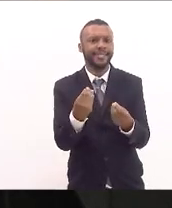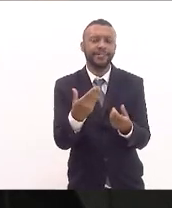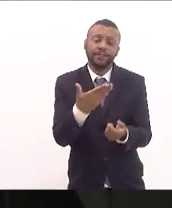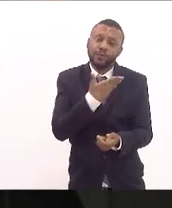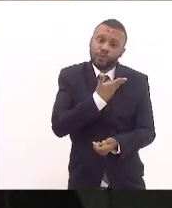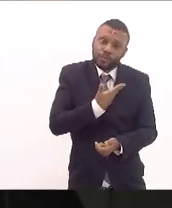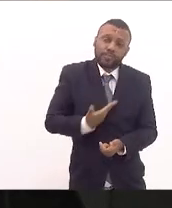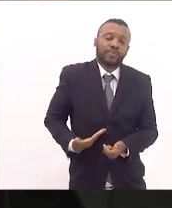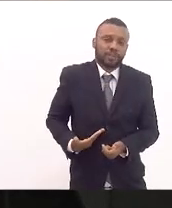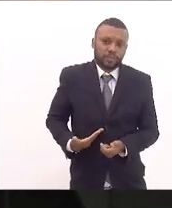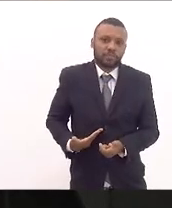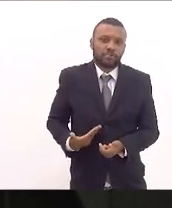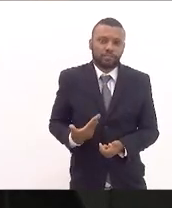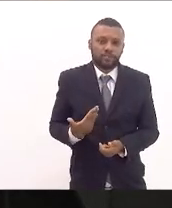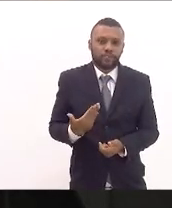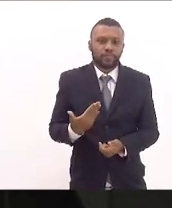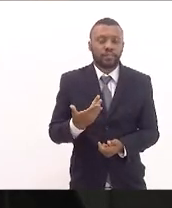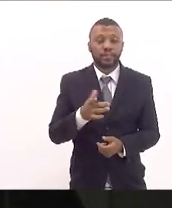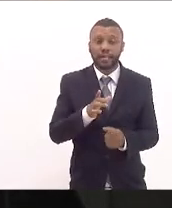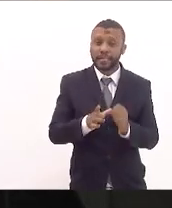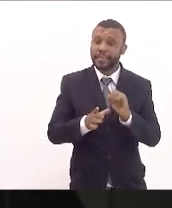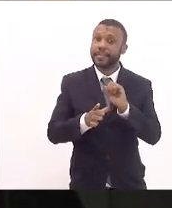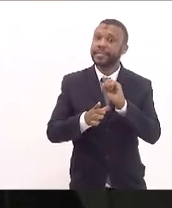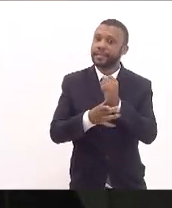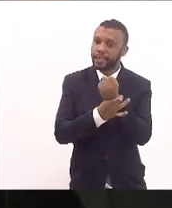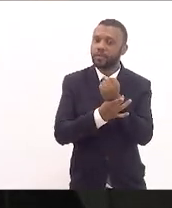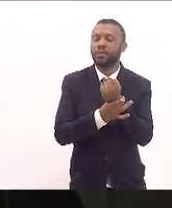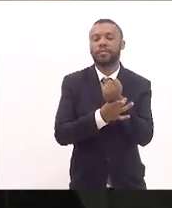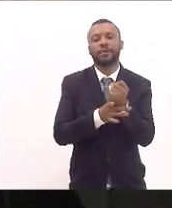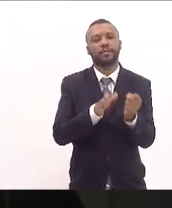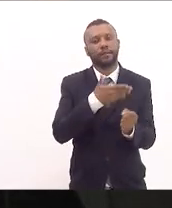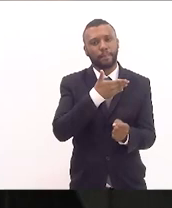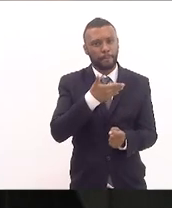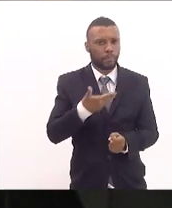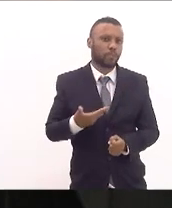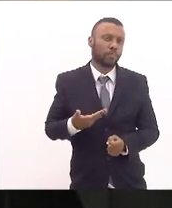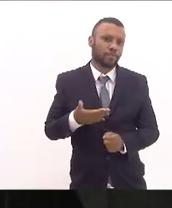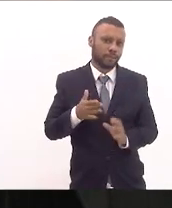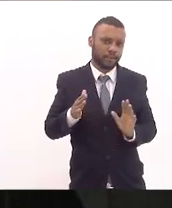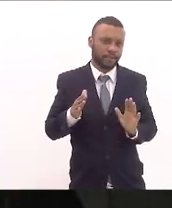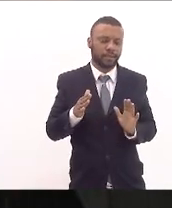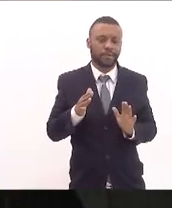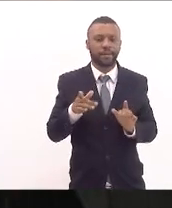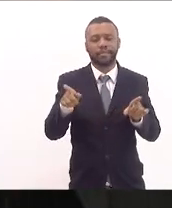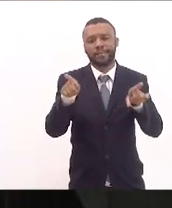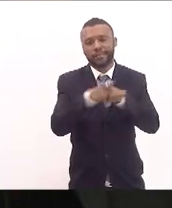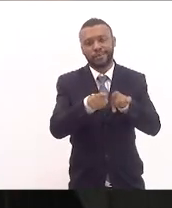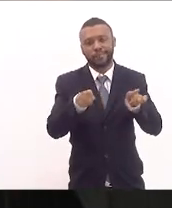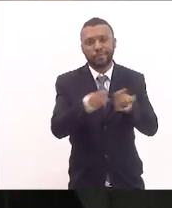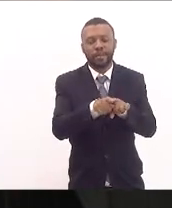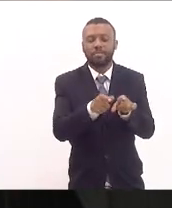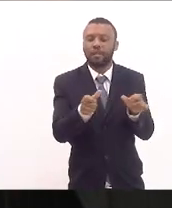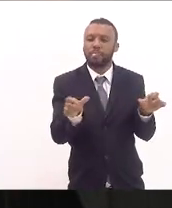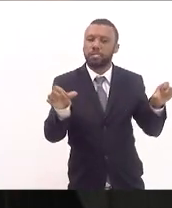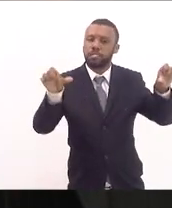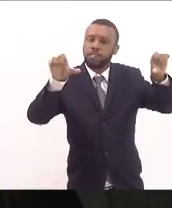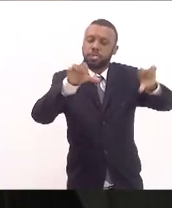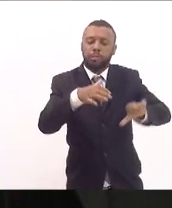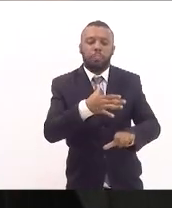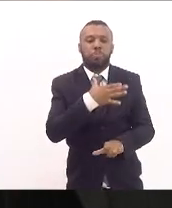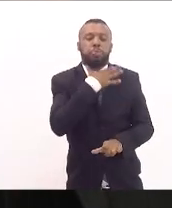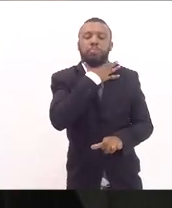Governo do Estado que a segurança pública vai de mal a